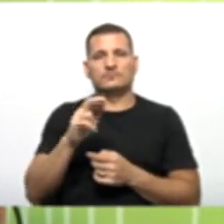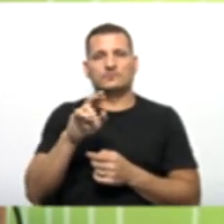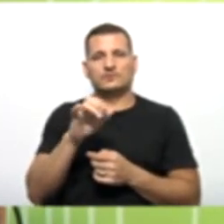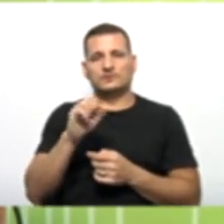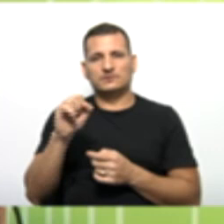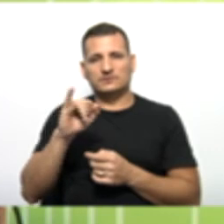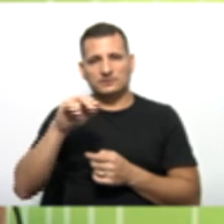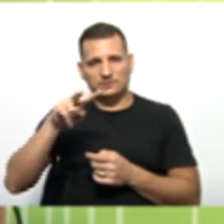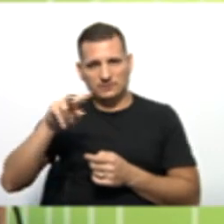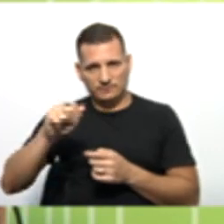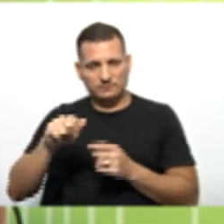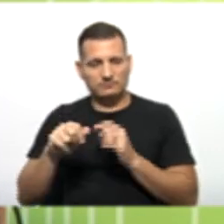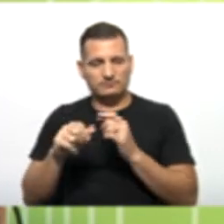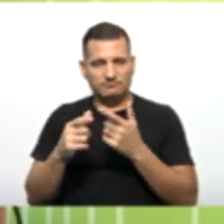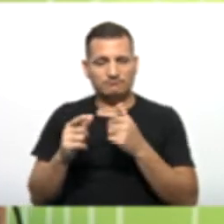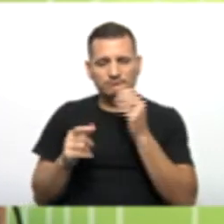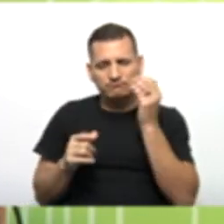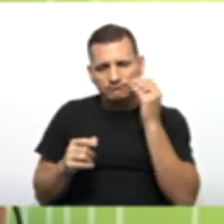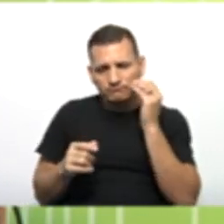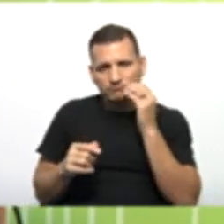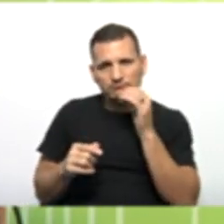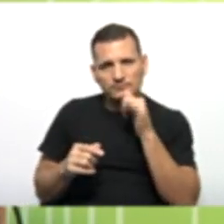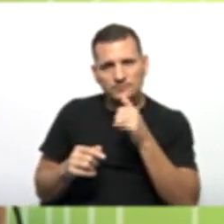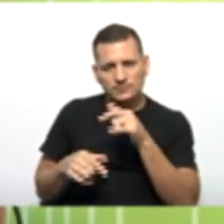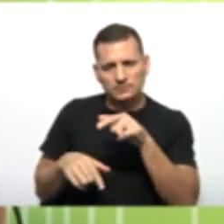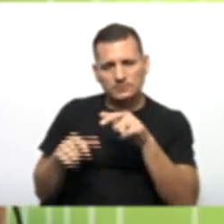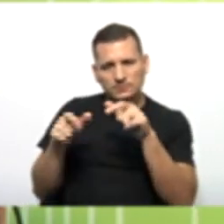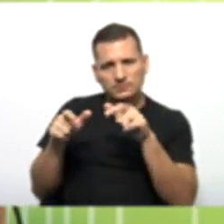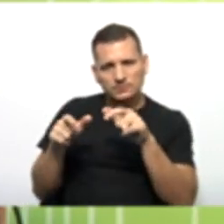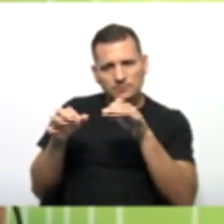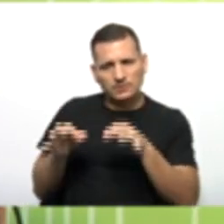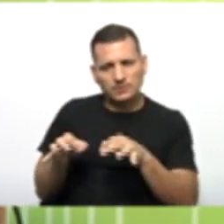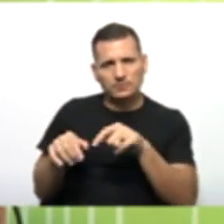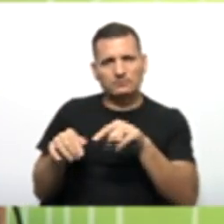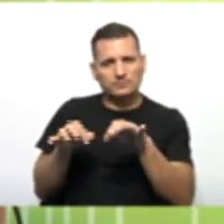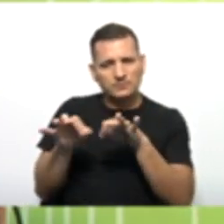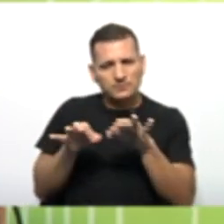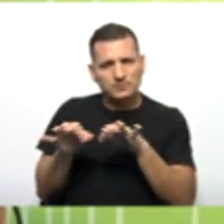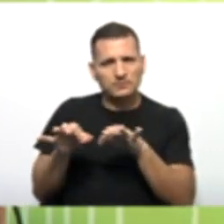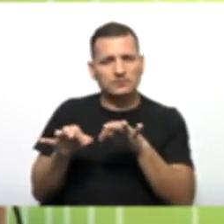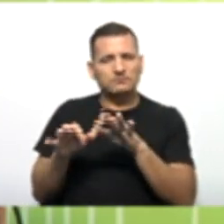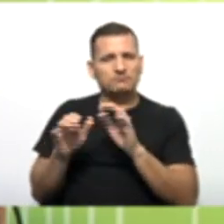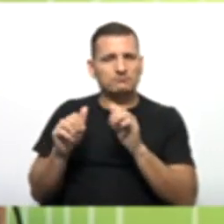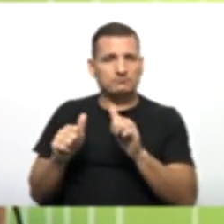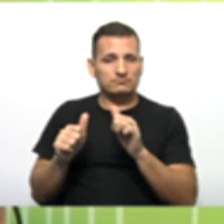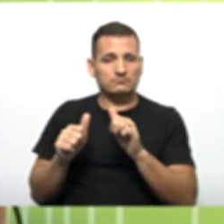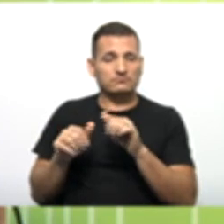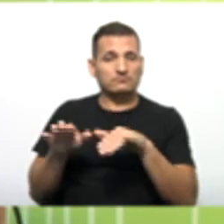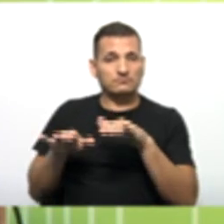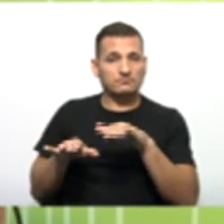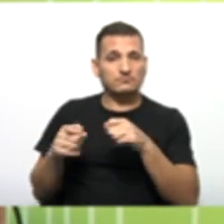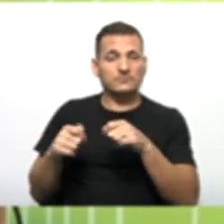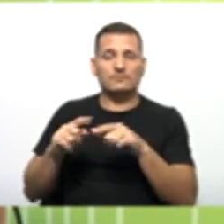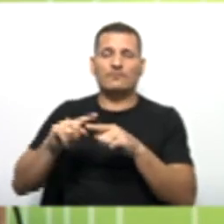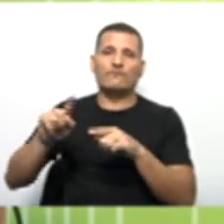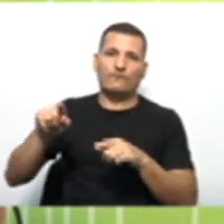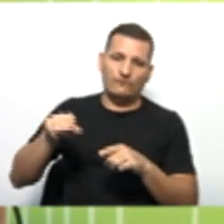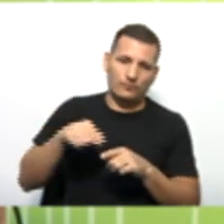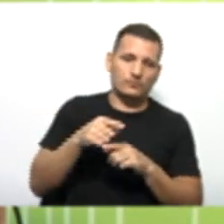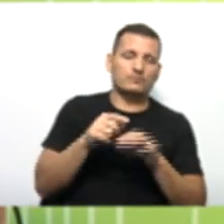tenho que verificar se está tudo correto, se está tudo certo, planejado, sentar, às vezes eu preciso